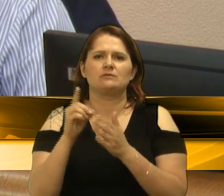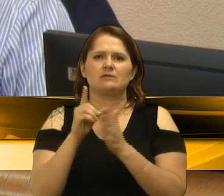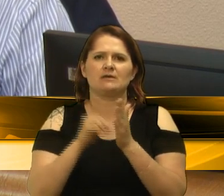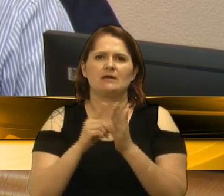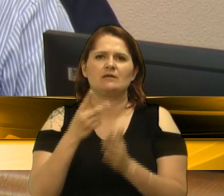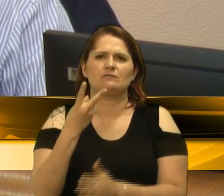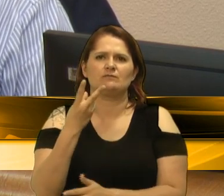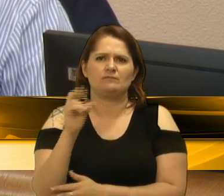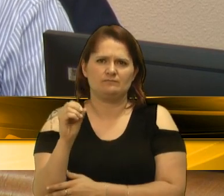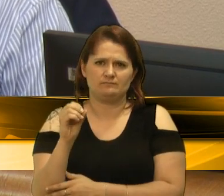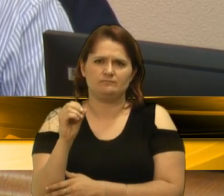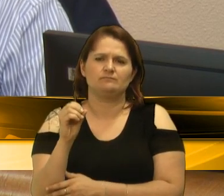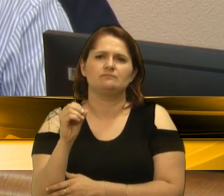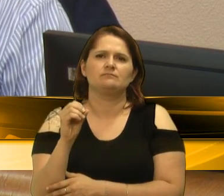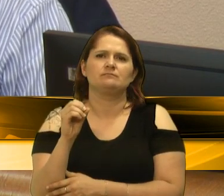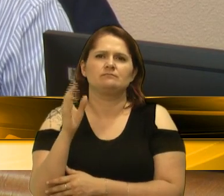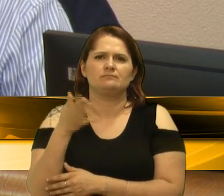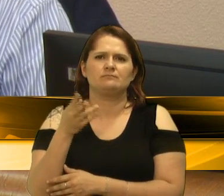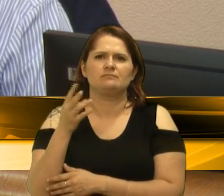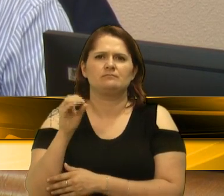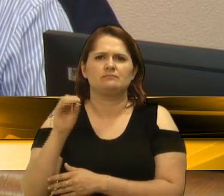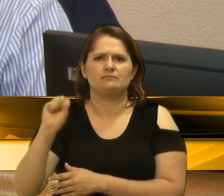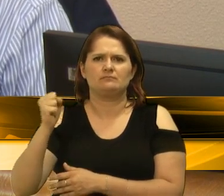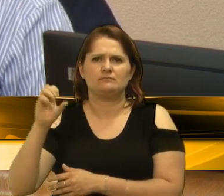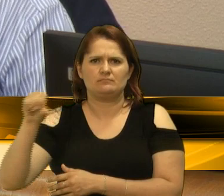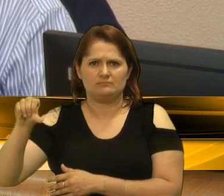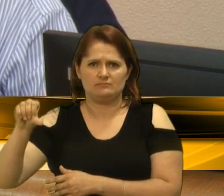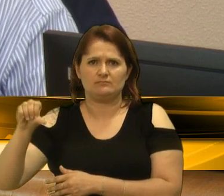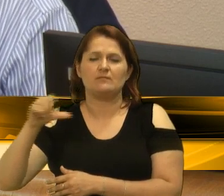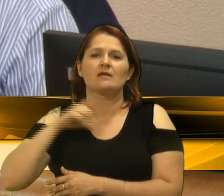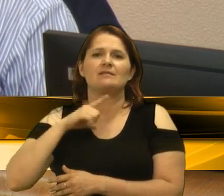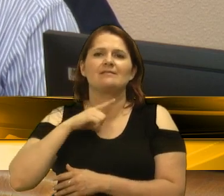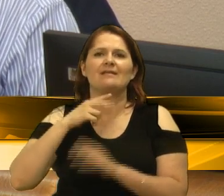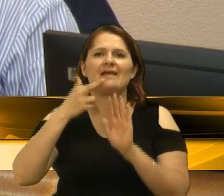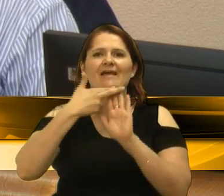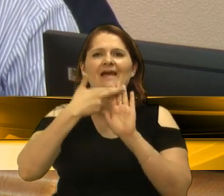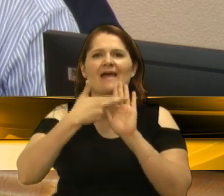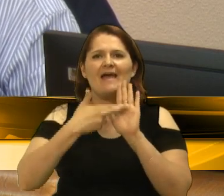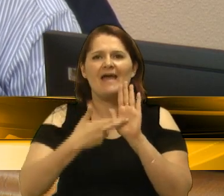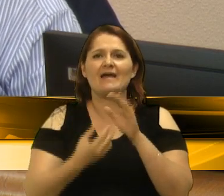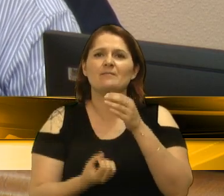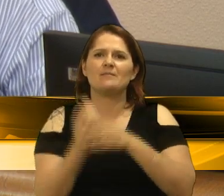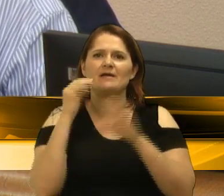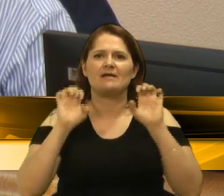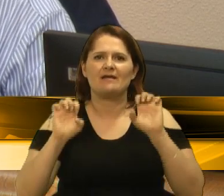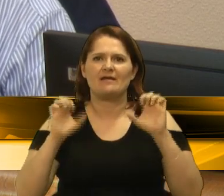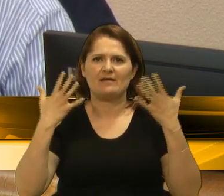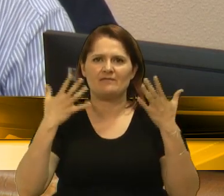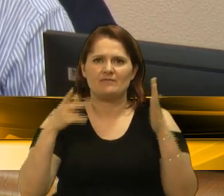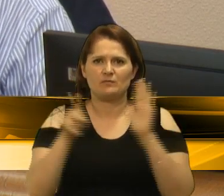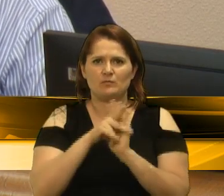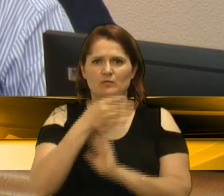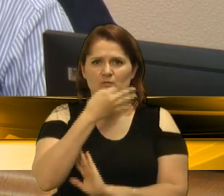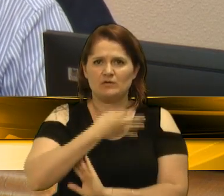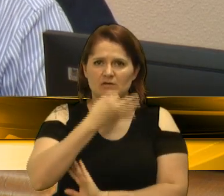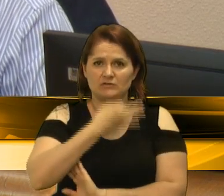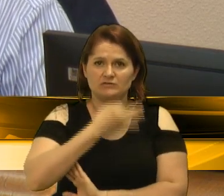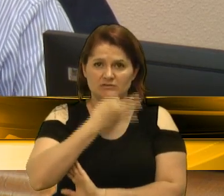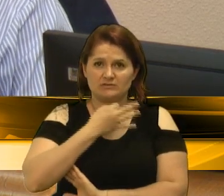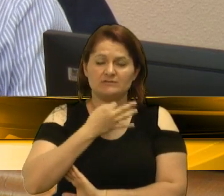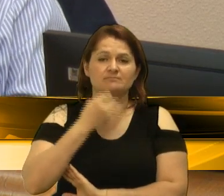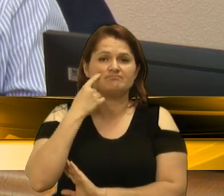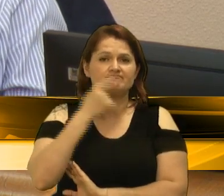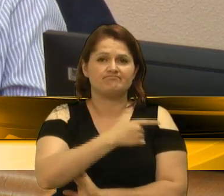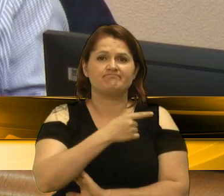89, que estabelece normas para a realização de eventos de caráter temporário no município de Caxias do Sul, apensado ao processo